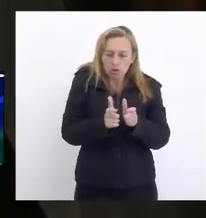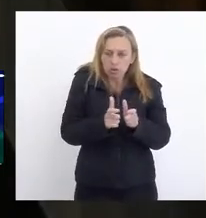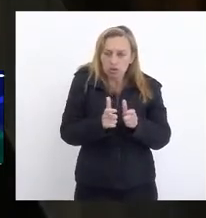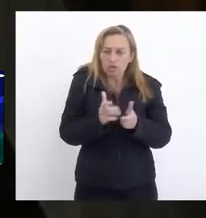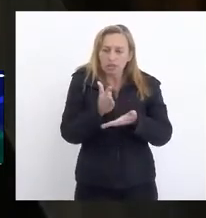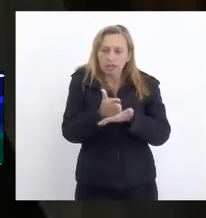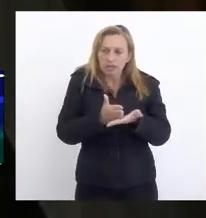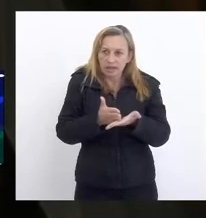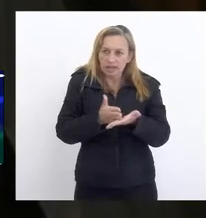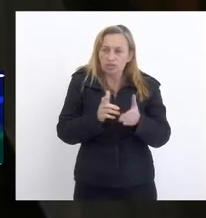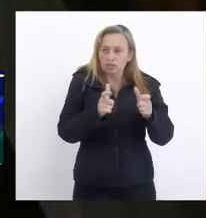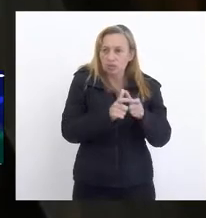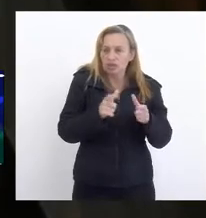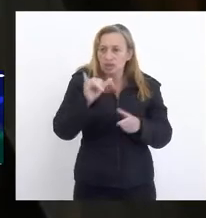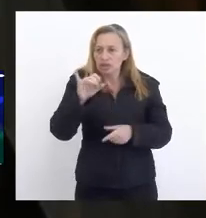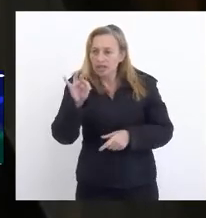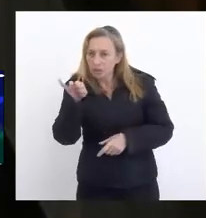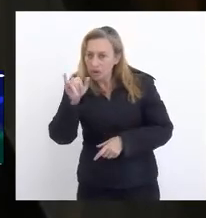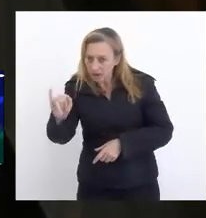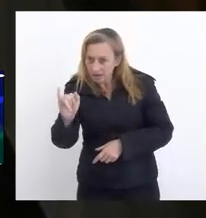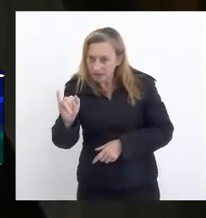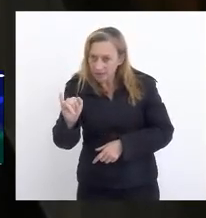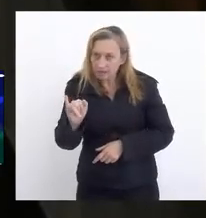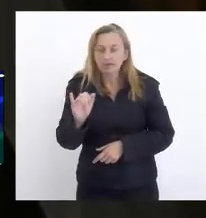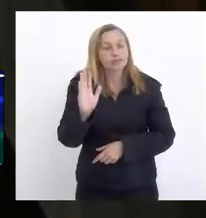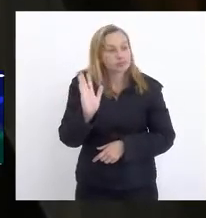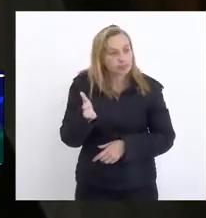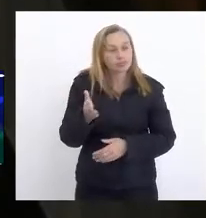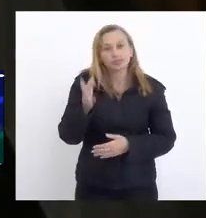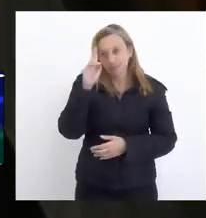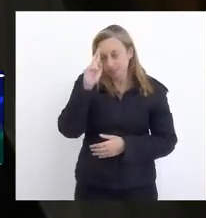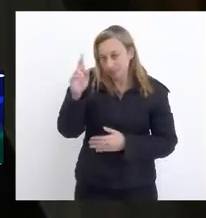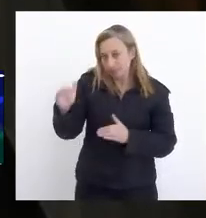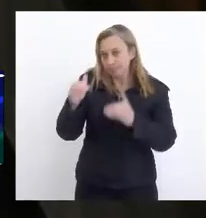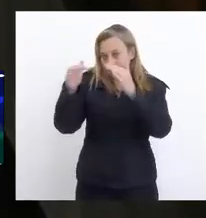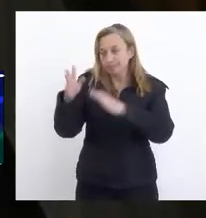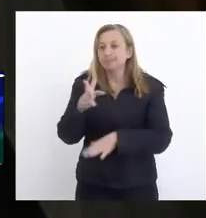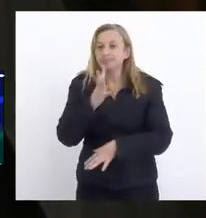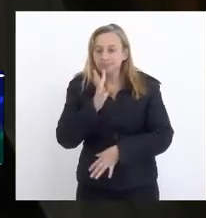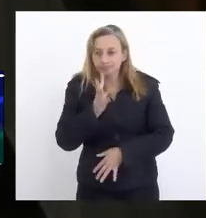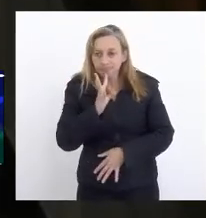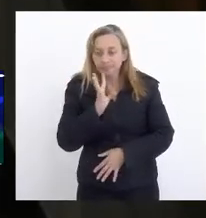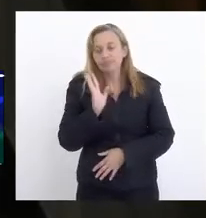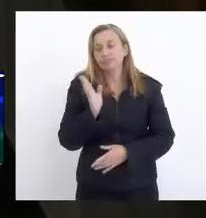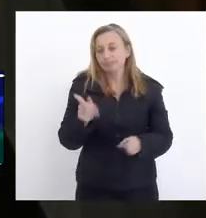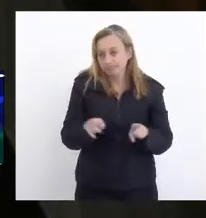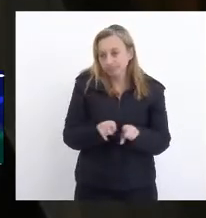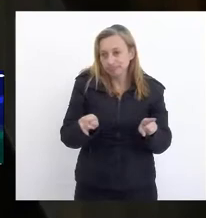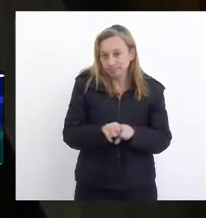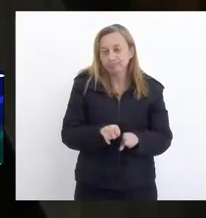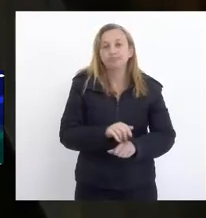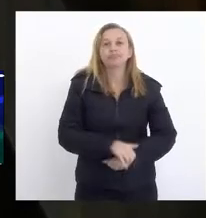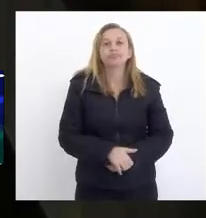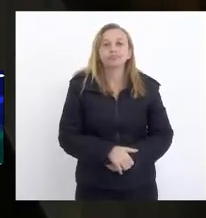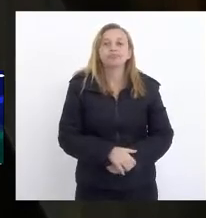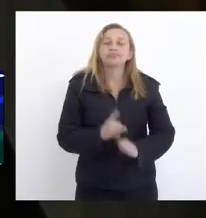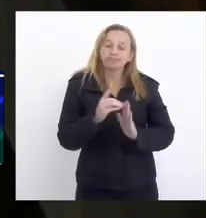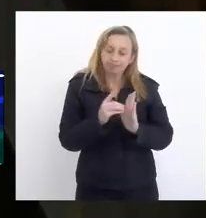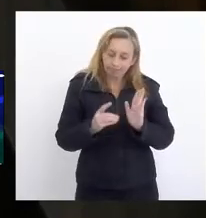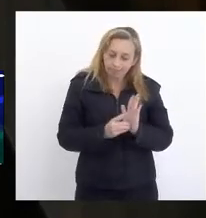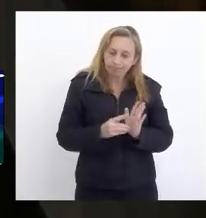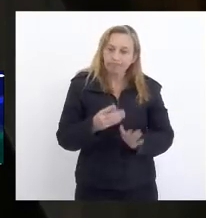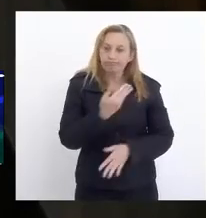da população de Itaguaí, que Vossa Excelência conhece, que foi municipalizado também por decreto